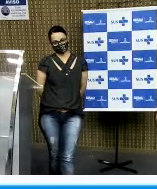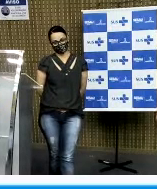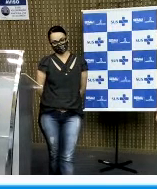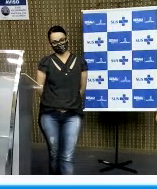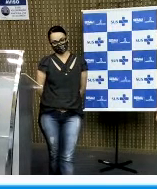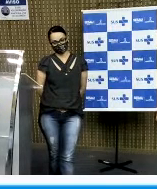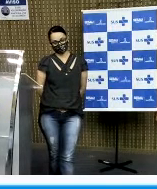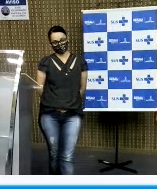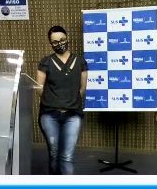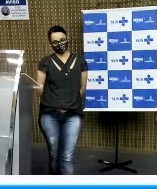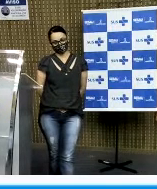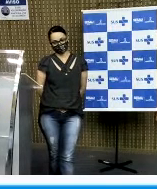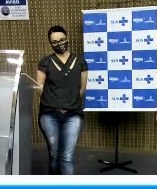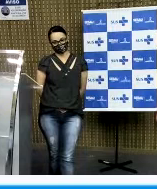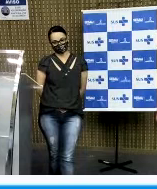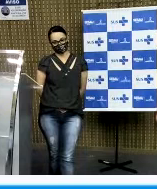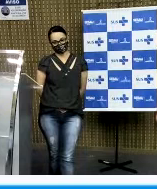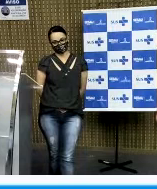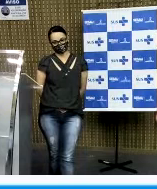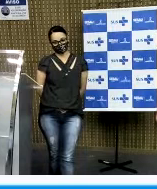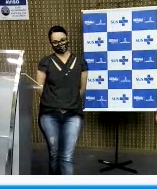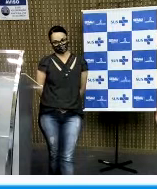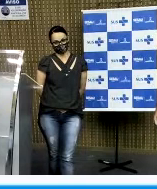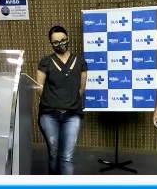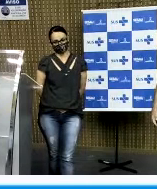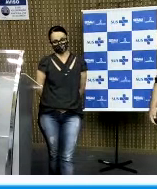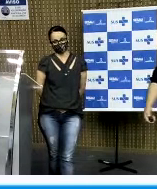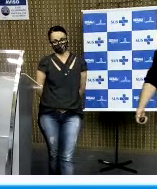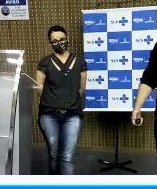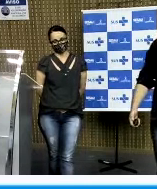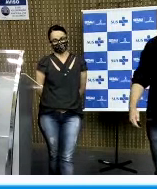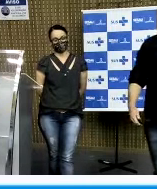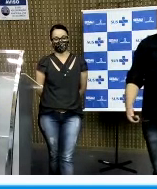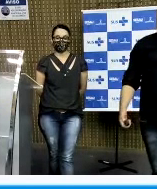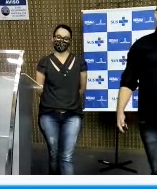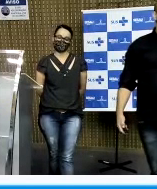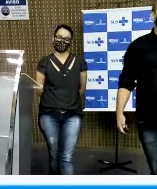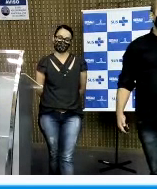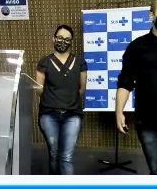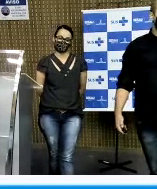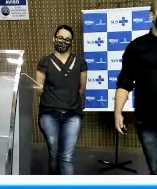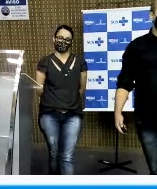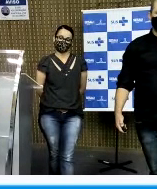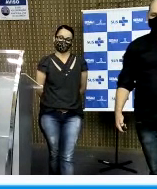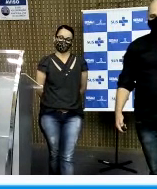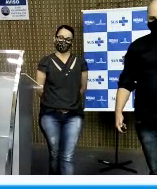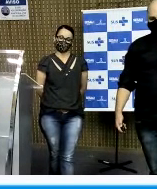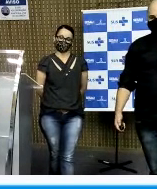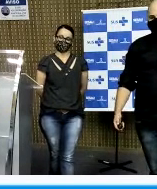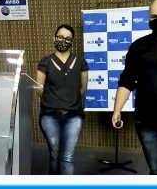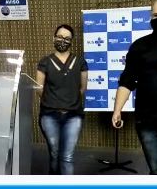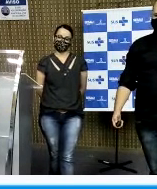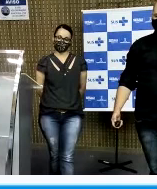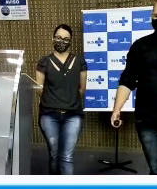ela funciona das 7 da manhã às 19, sem horário para almoço, tá? Todos os serviços garantidos à